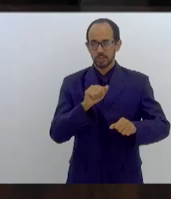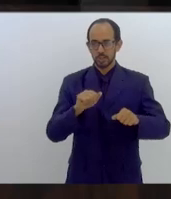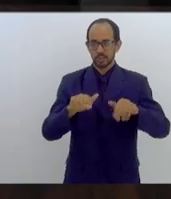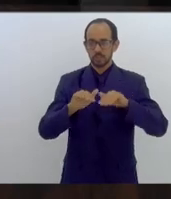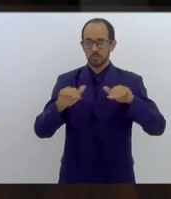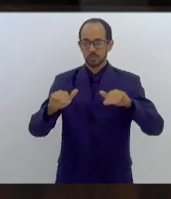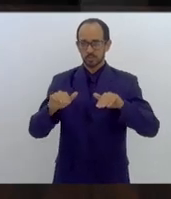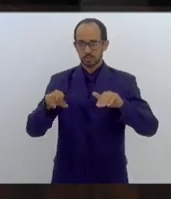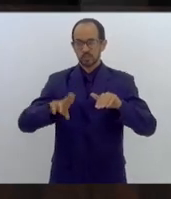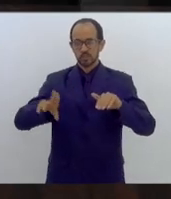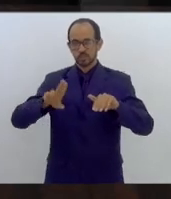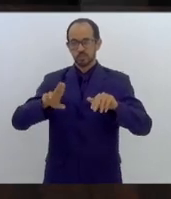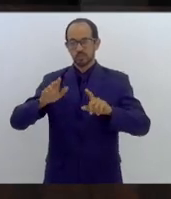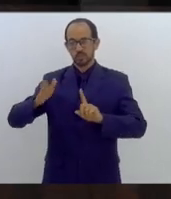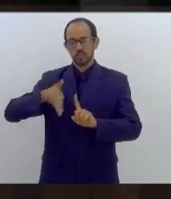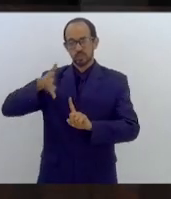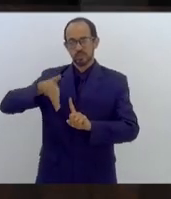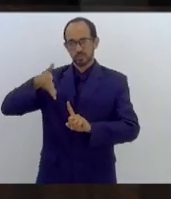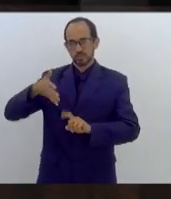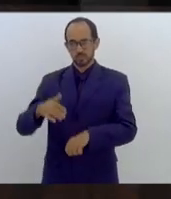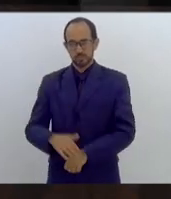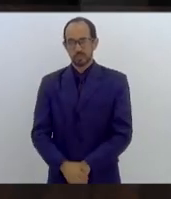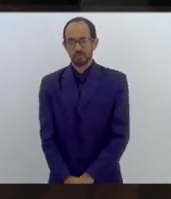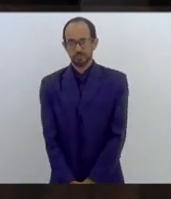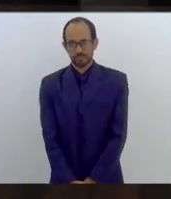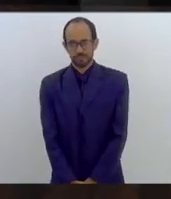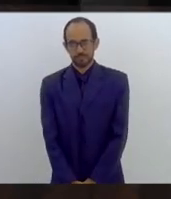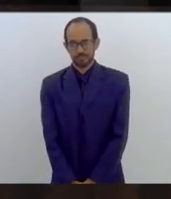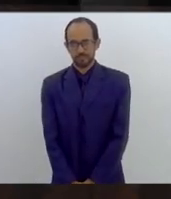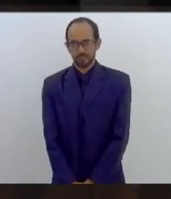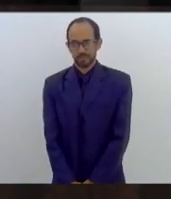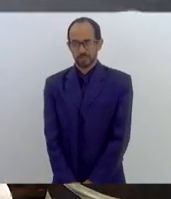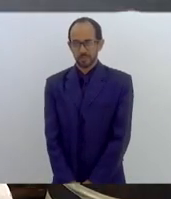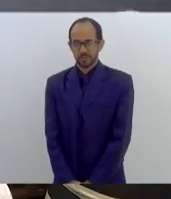tribuna, que Vossa Excelência é um tribuno aqui nessa casa.